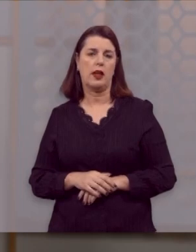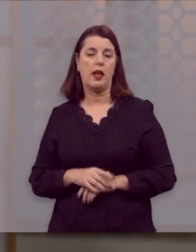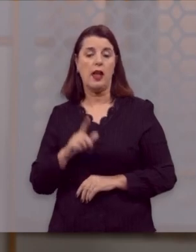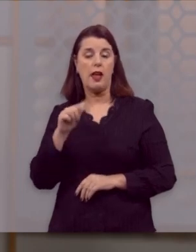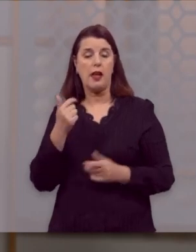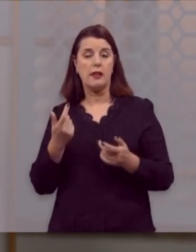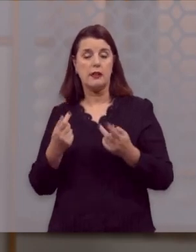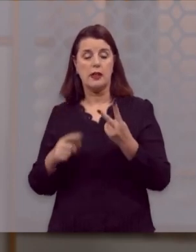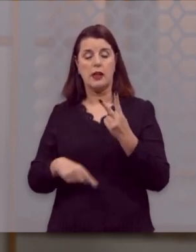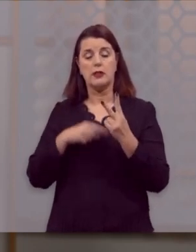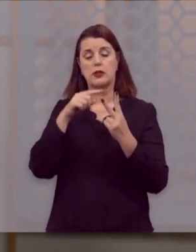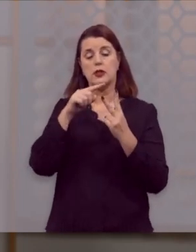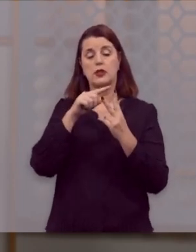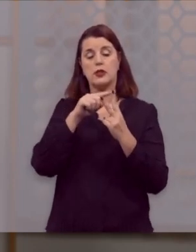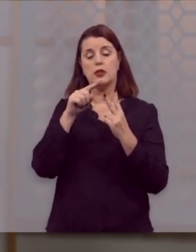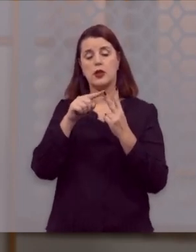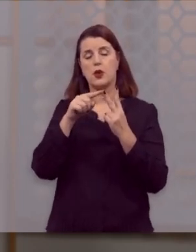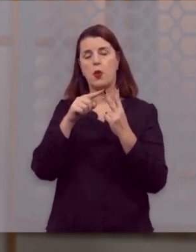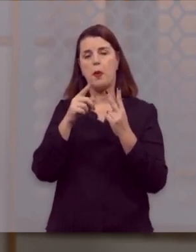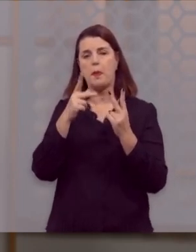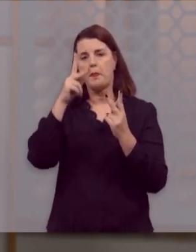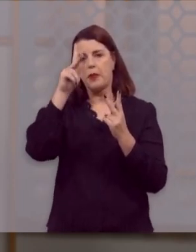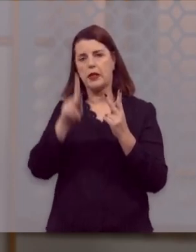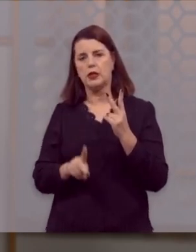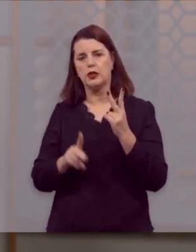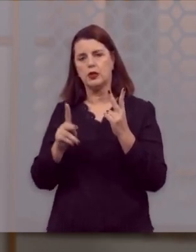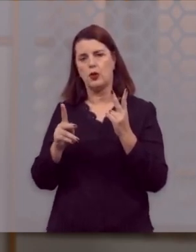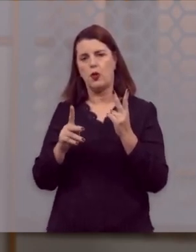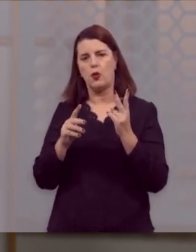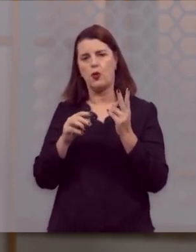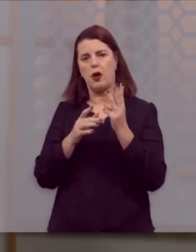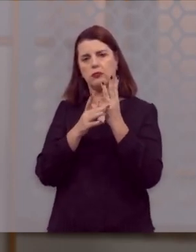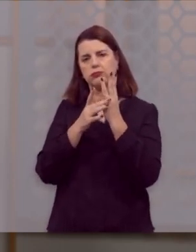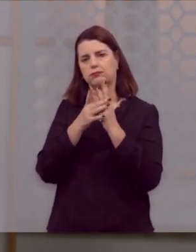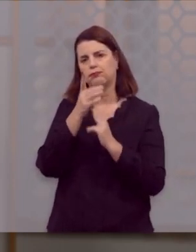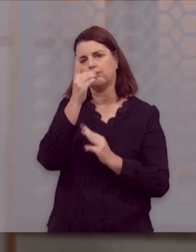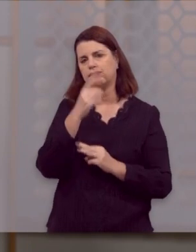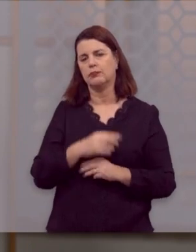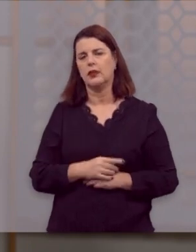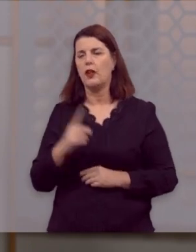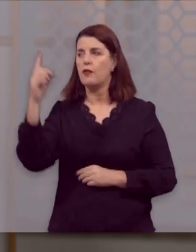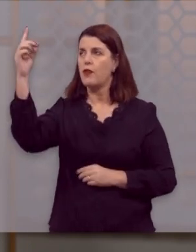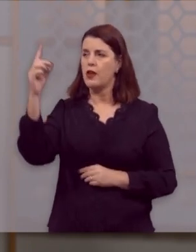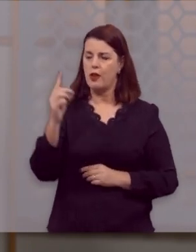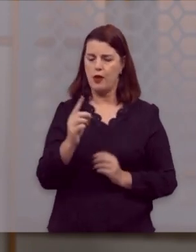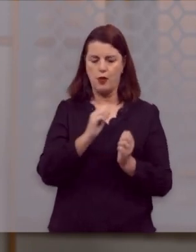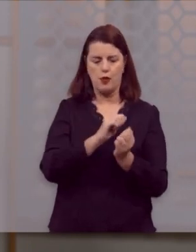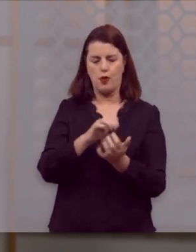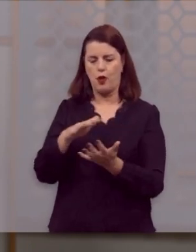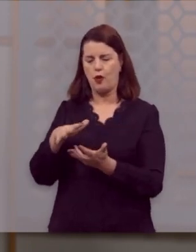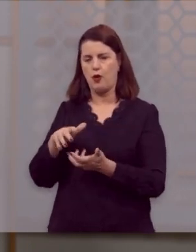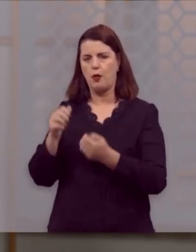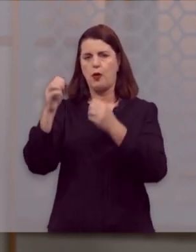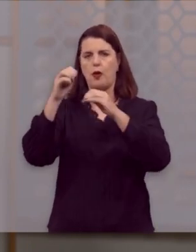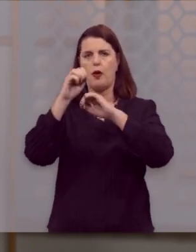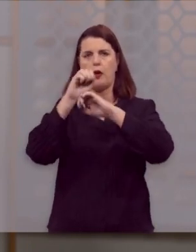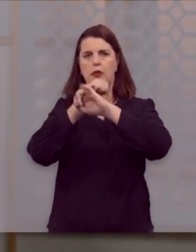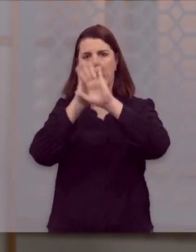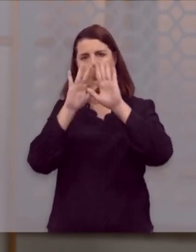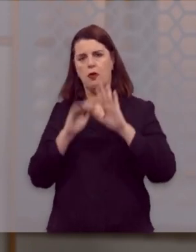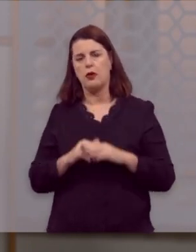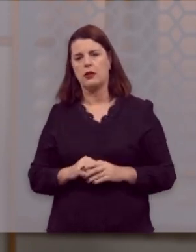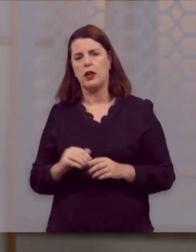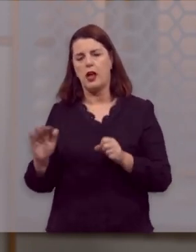E este que é a segunda pessoa da Trindade, o nosso glorioso Redentor, desceu da glória e veio